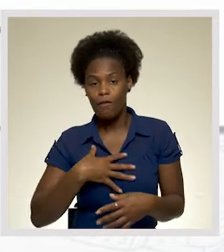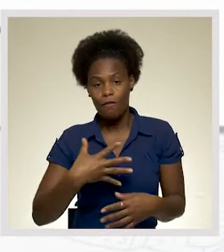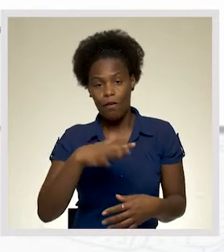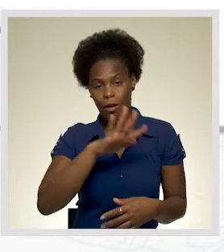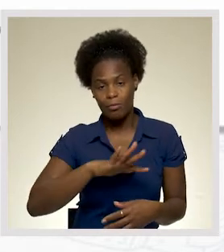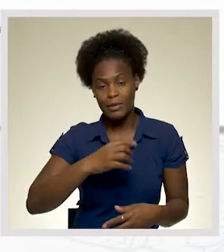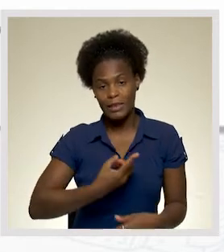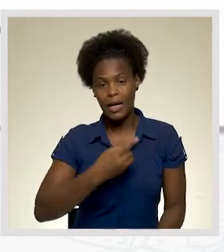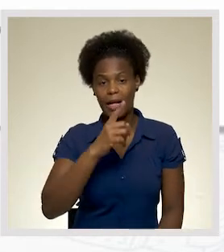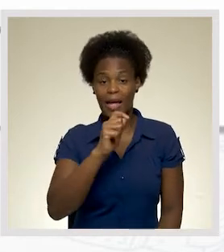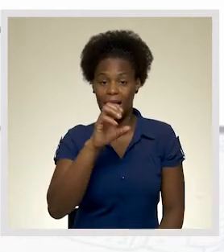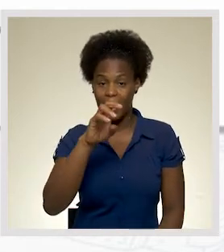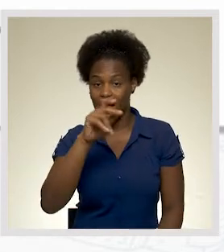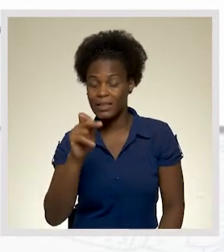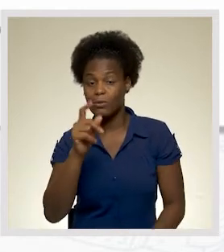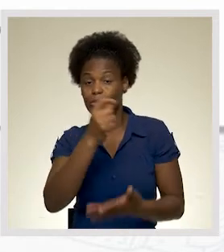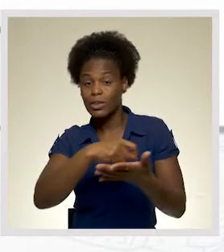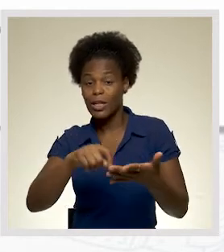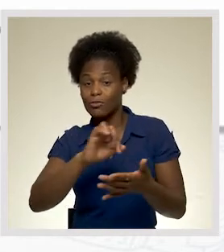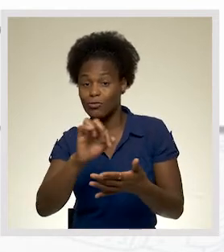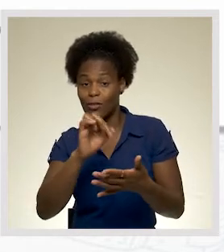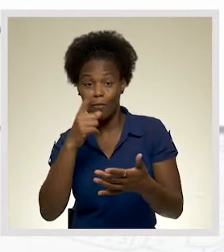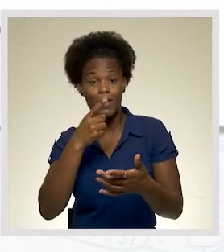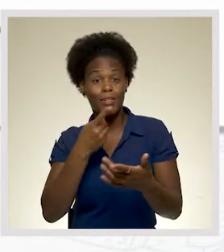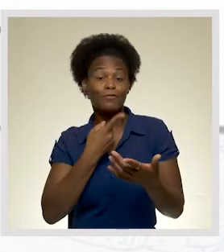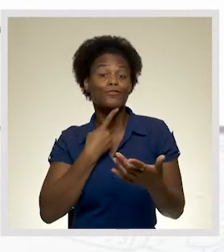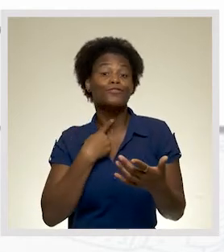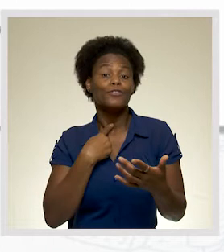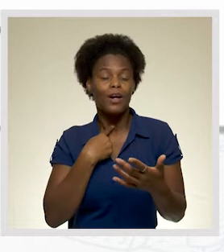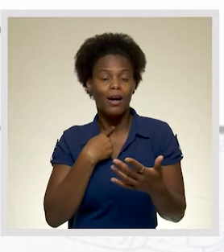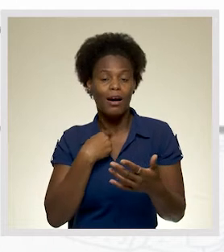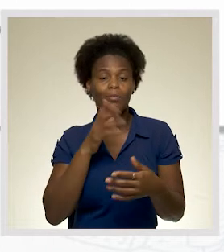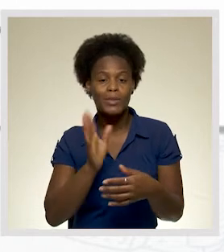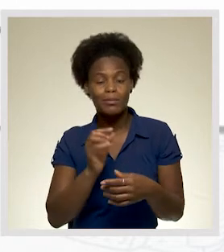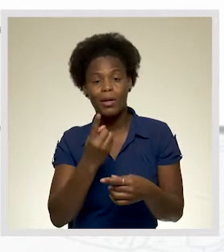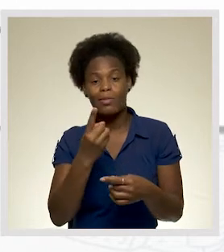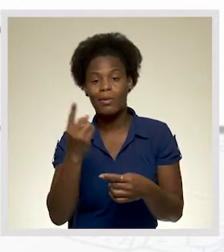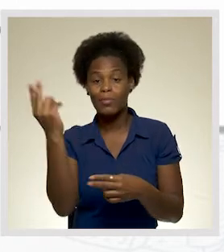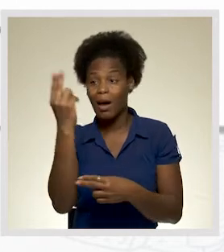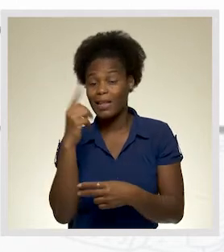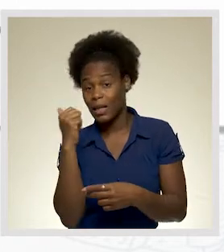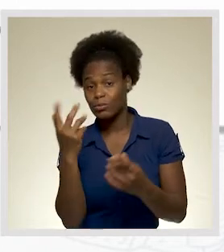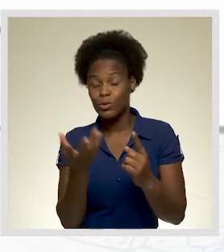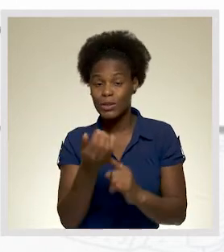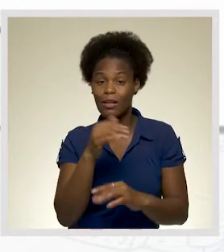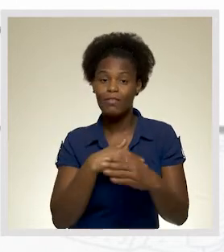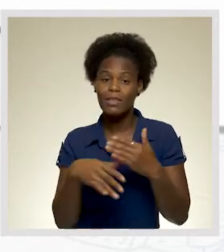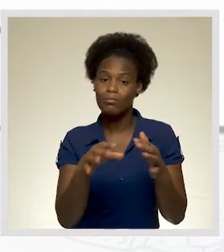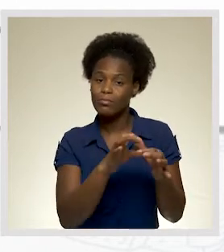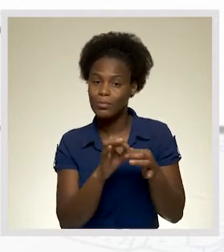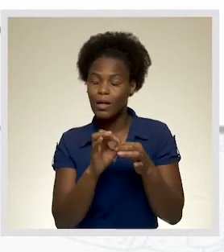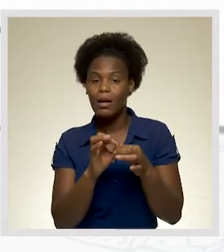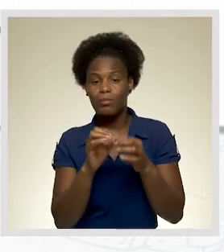sua escrita tão aliciante, é justamente essa arte de conseguir fazer coabitar a